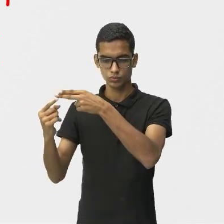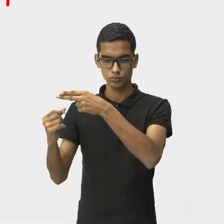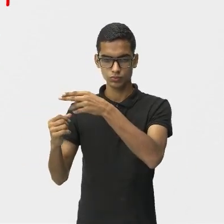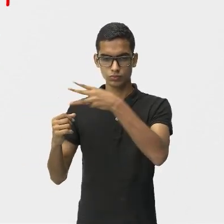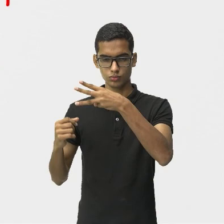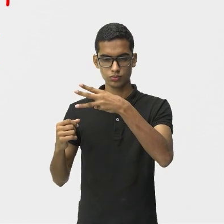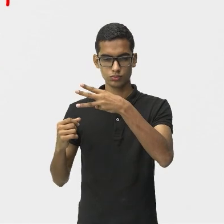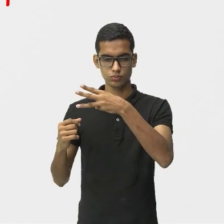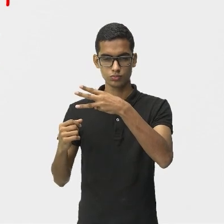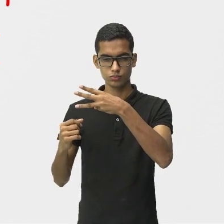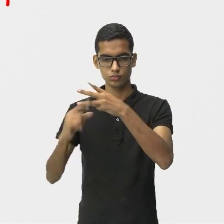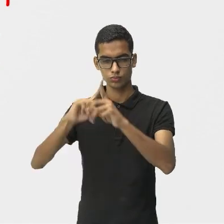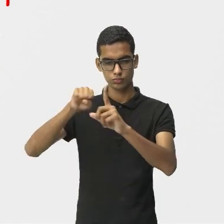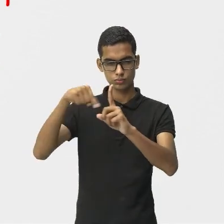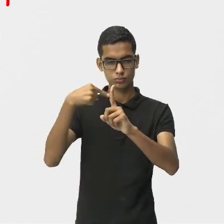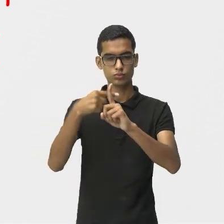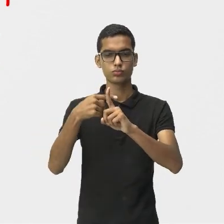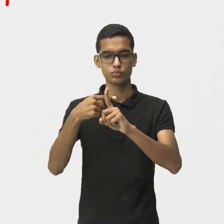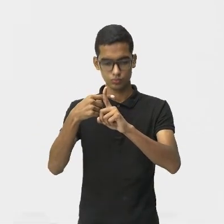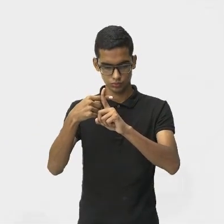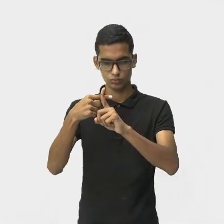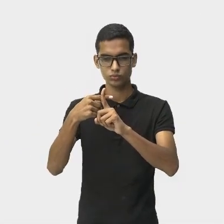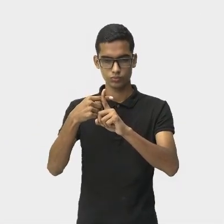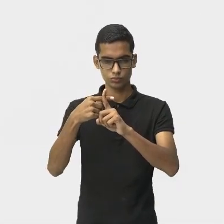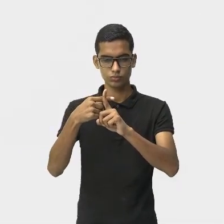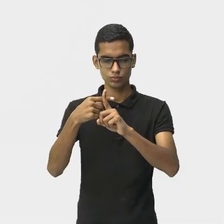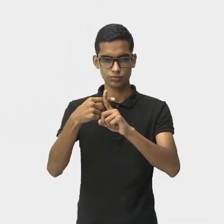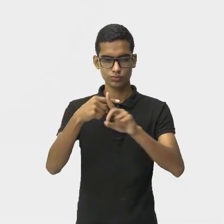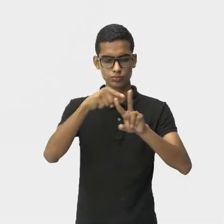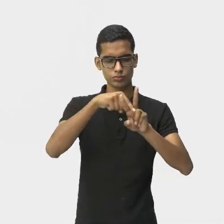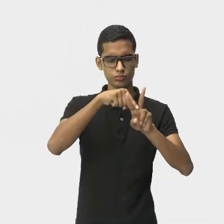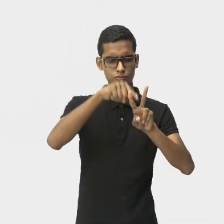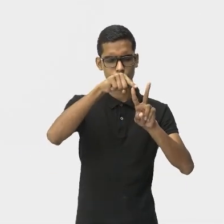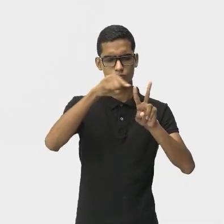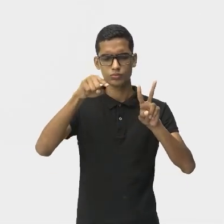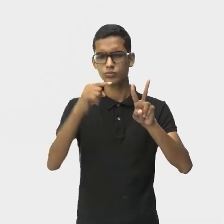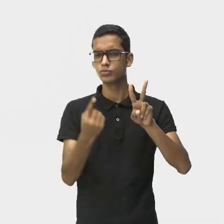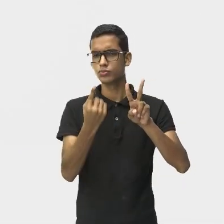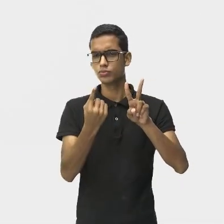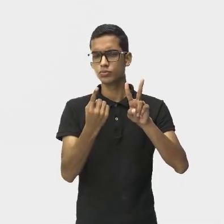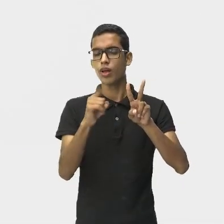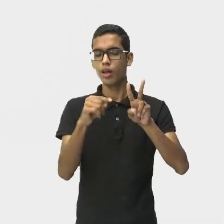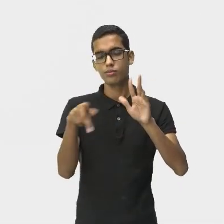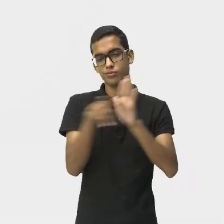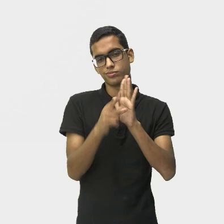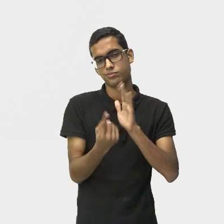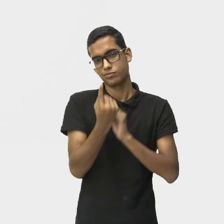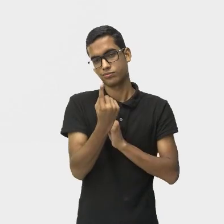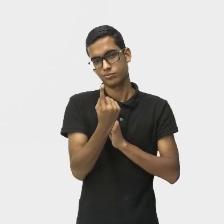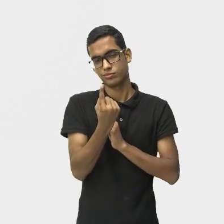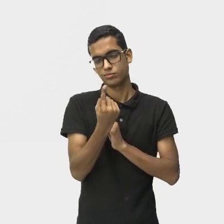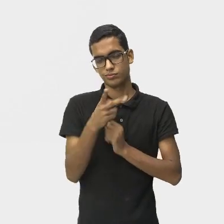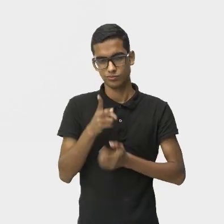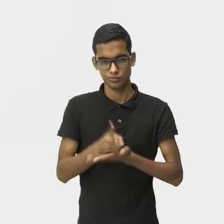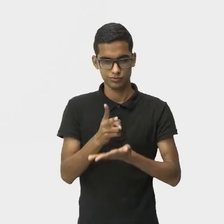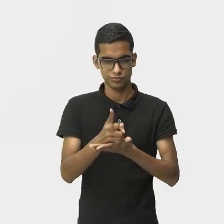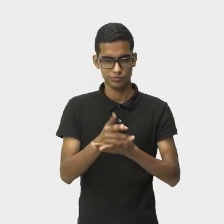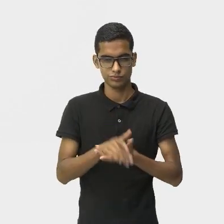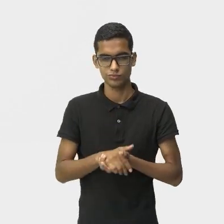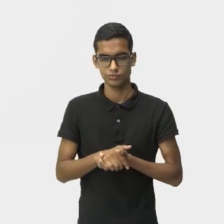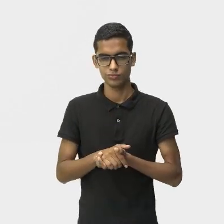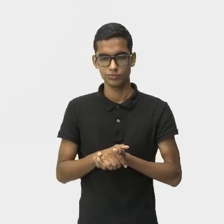né? Mais raiz quadrada de 1. Raiz quadrada de 1 é o próprio 1. Tudo isso sobre